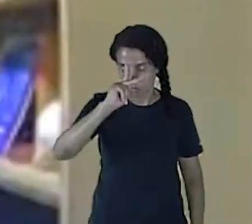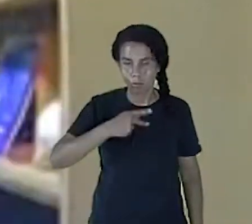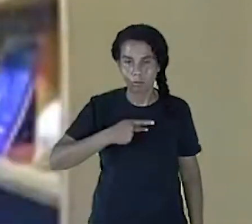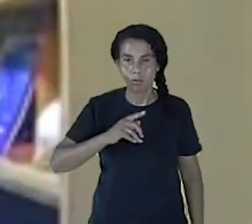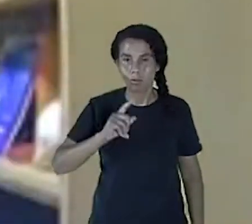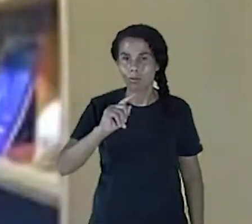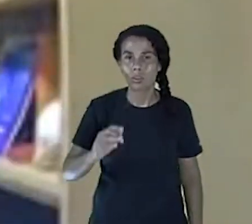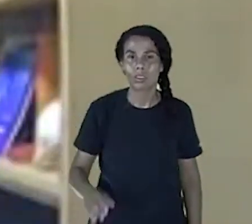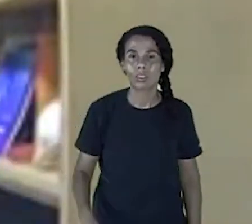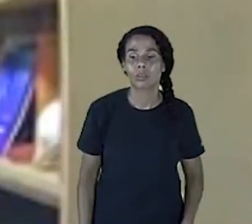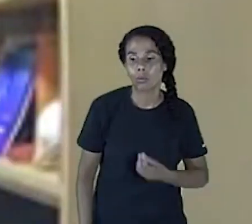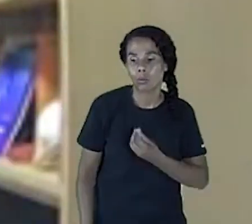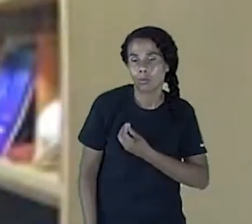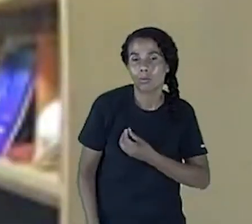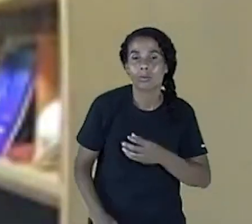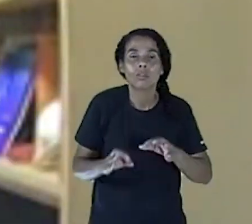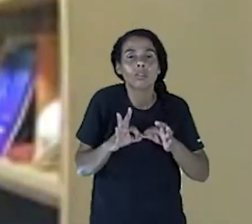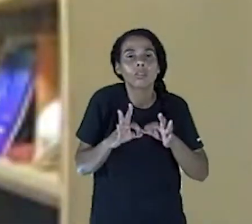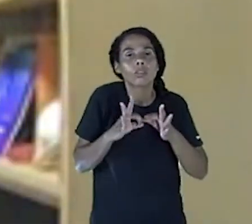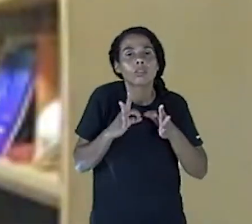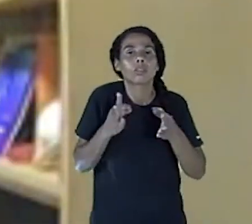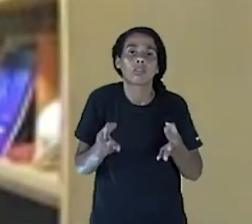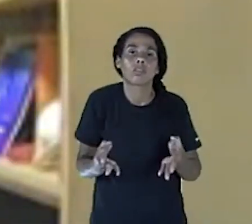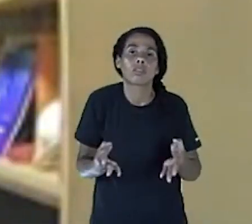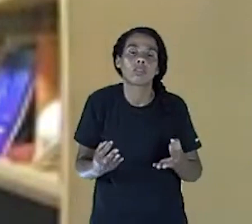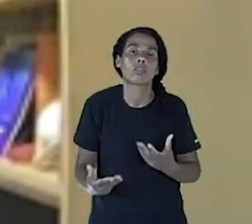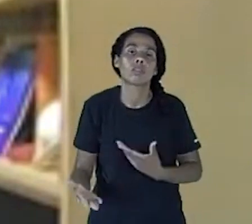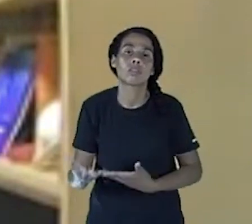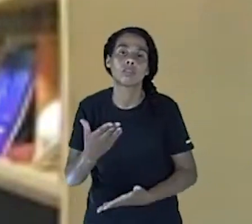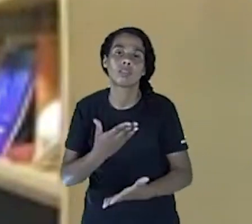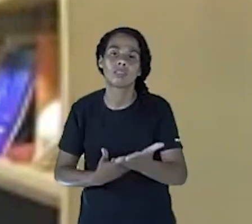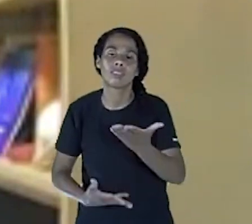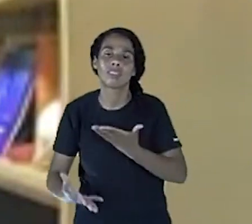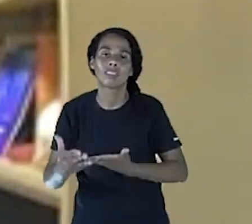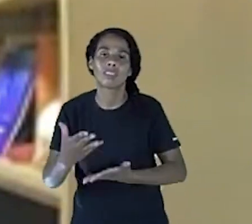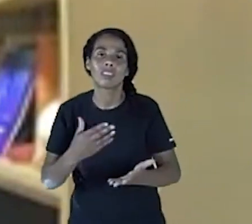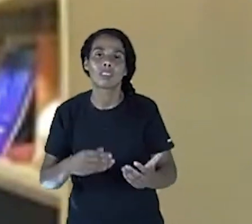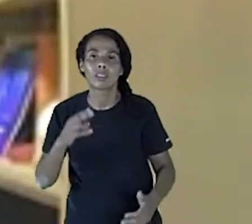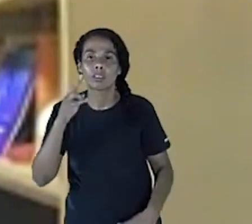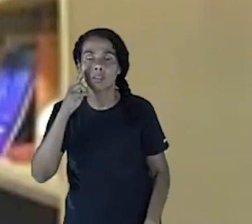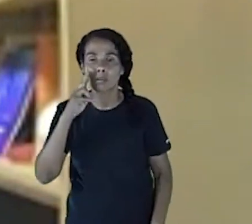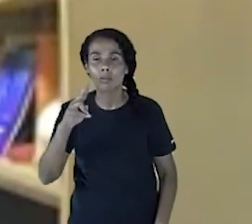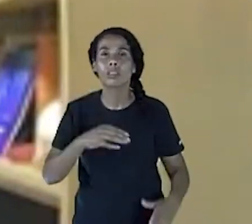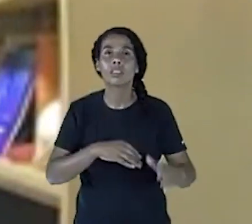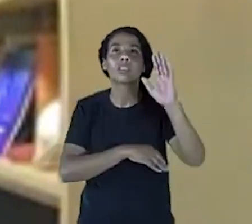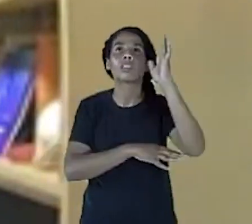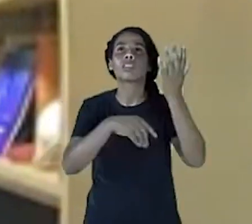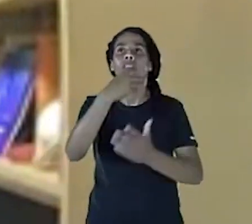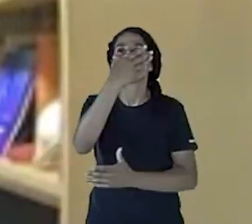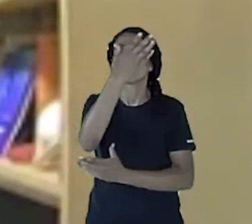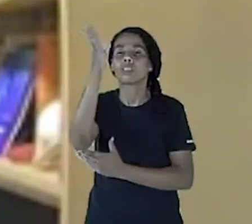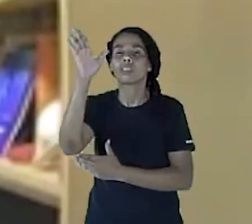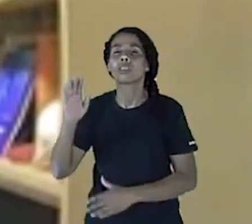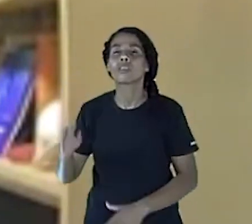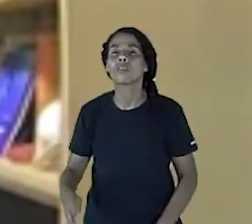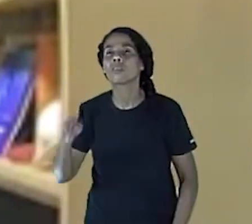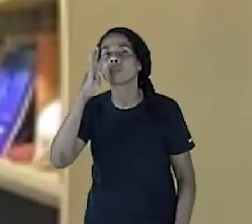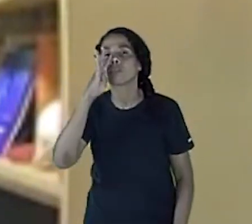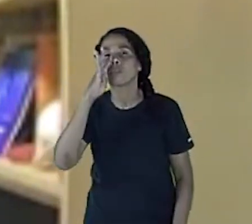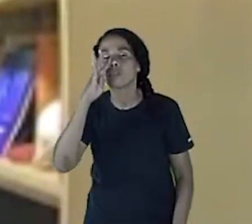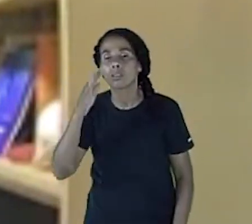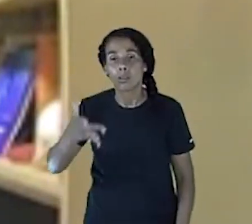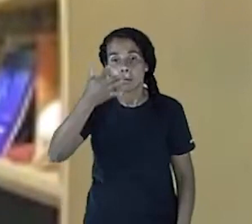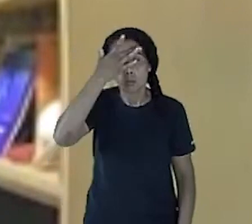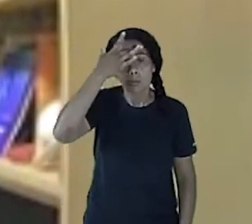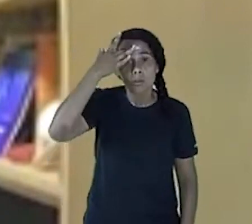tudo aqui, ao redor dessa paisagem mineira das Gerais, tão generosa, desse vale aqui,